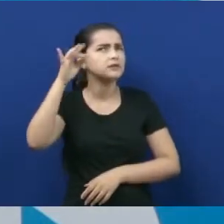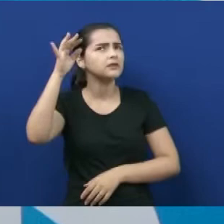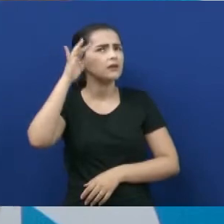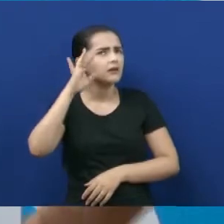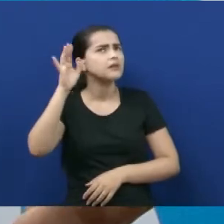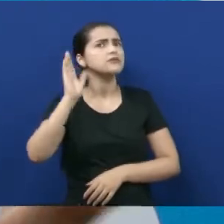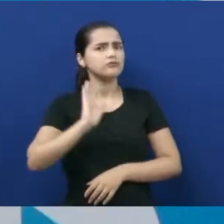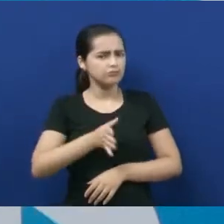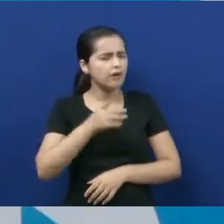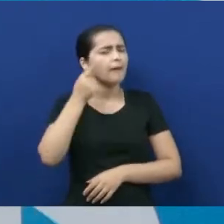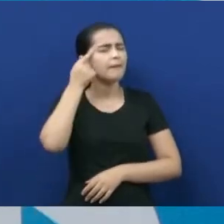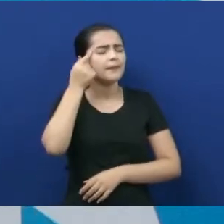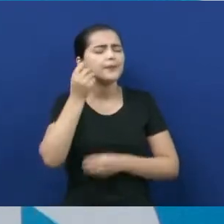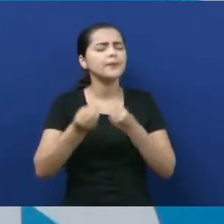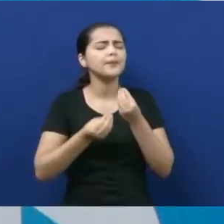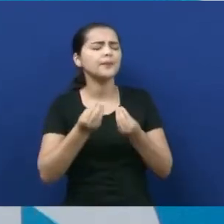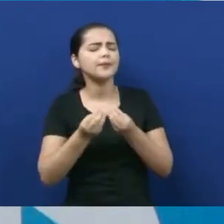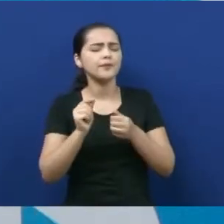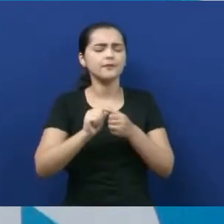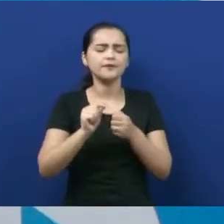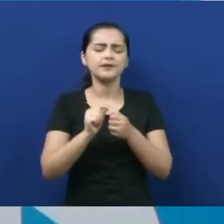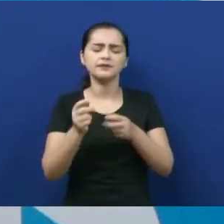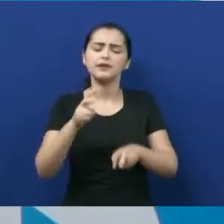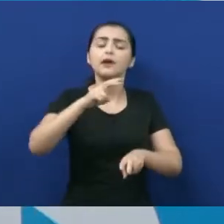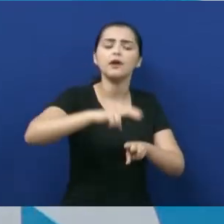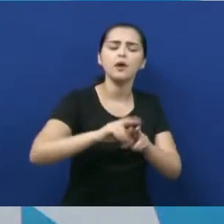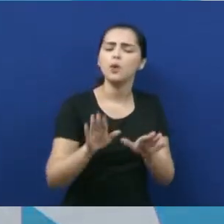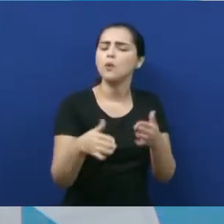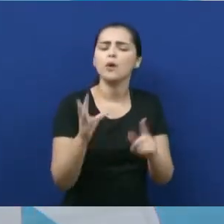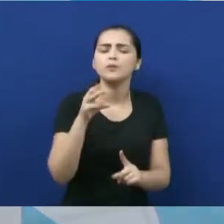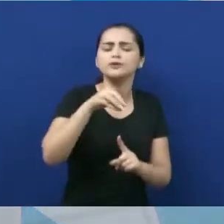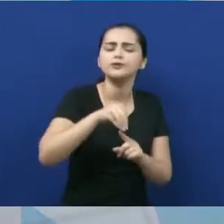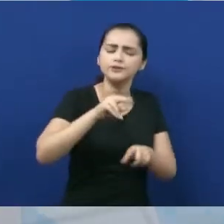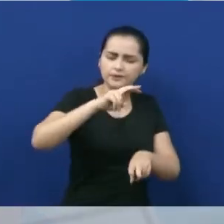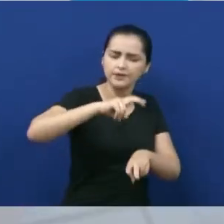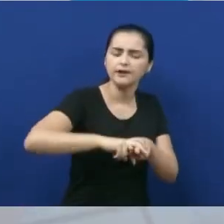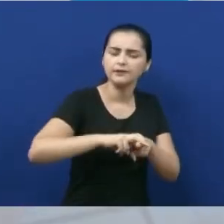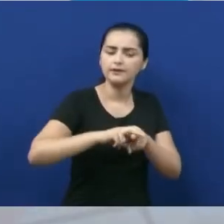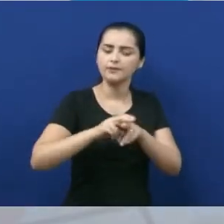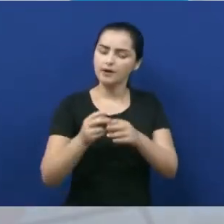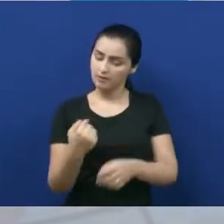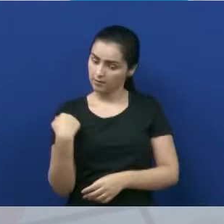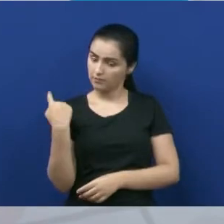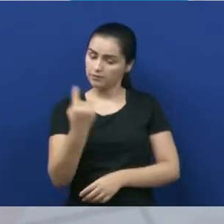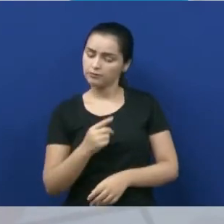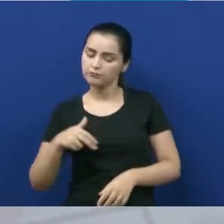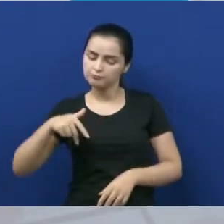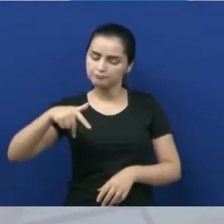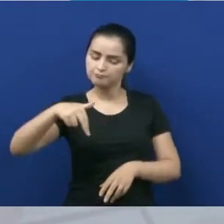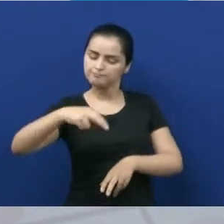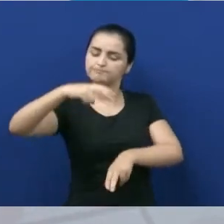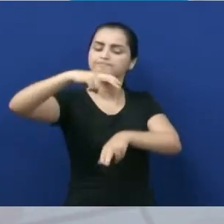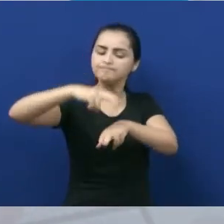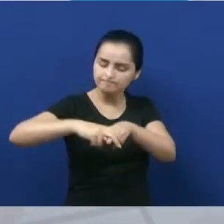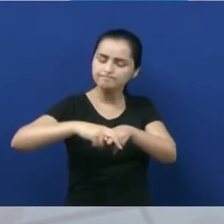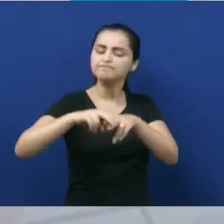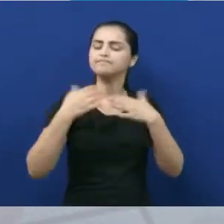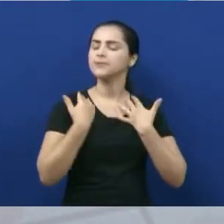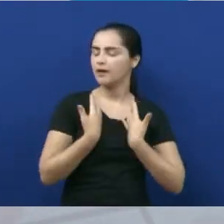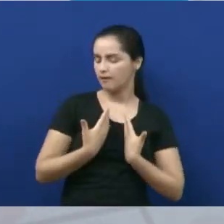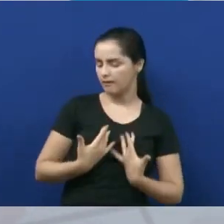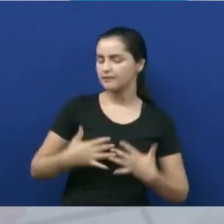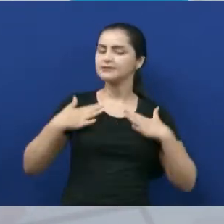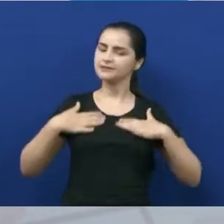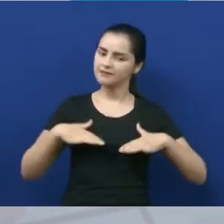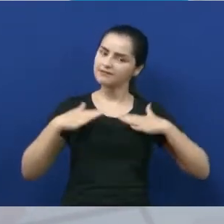já existe em quando e não é essência da cadeira para quê que ela existe para descansar a gente senta numa cadeira para descansar então